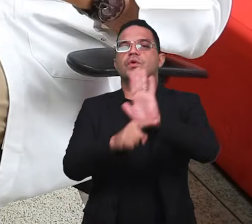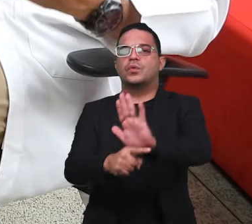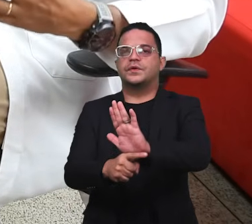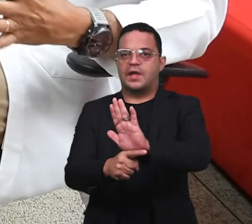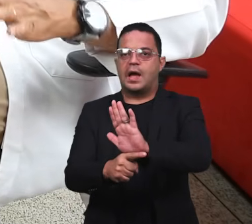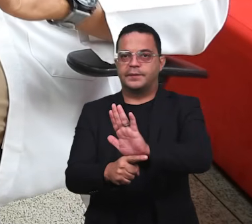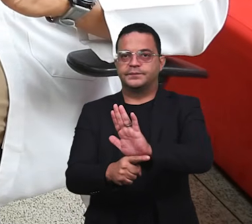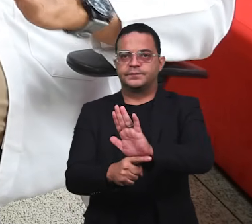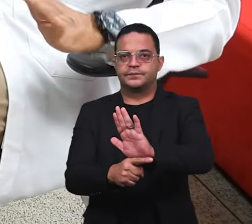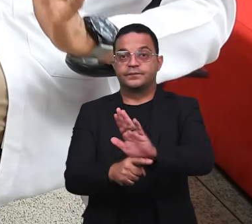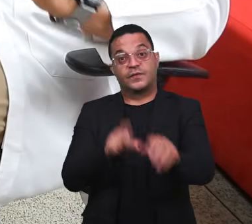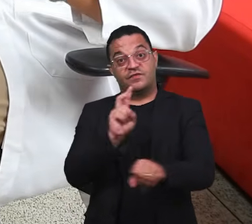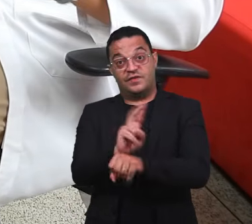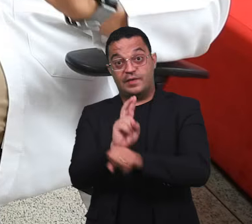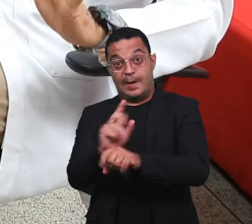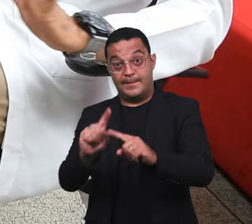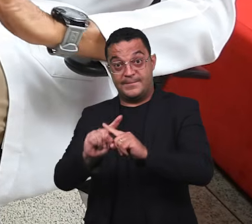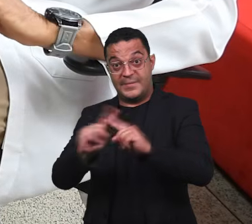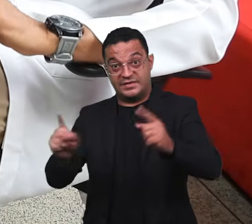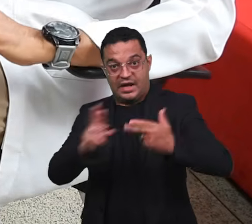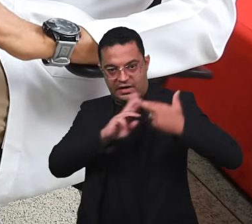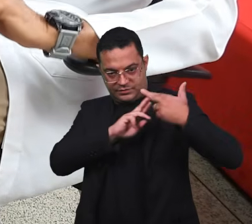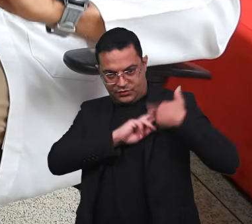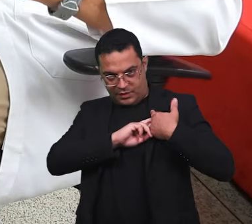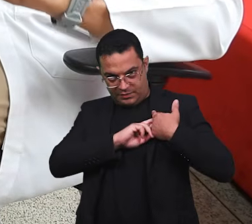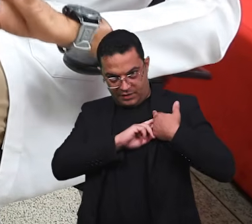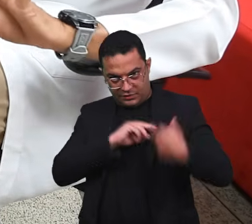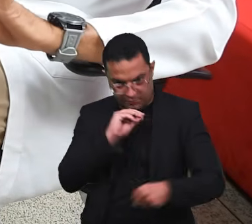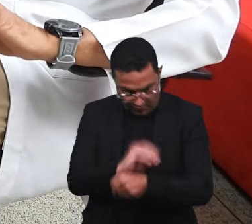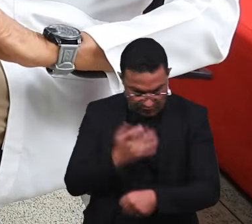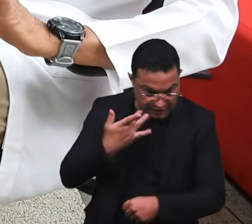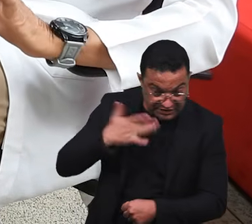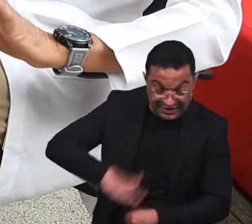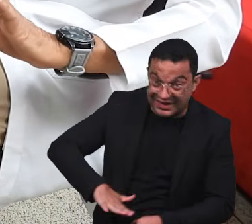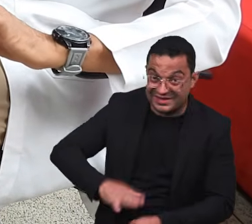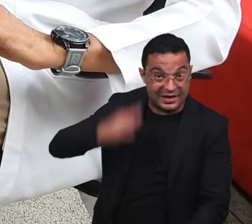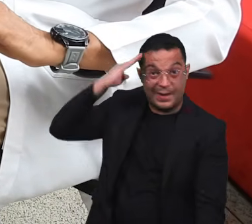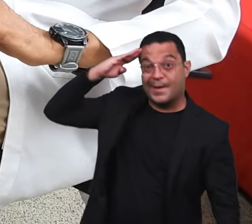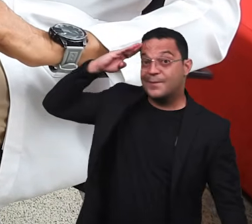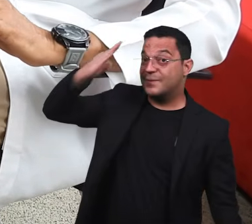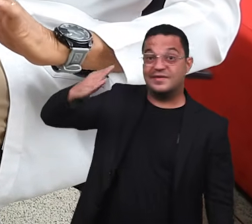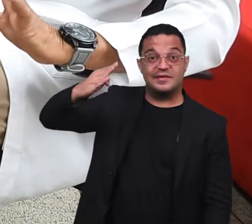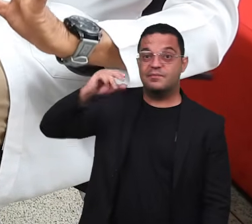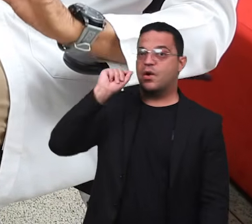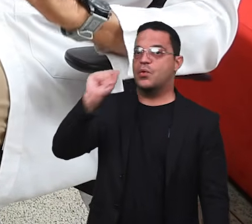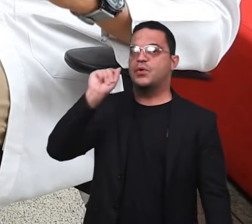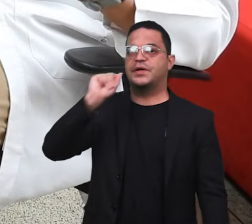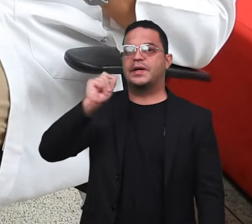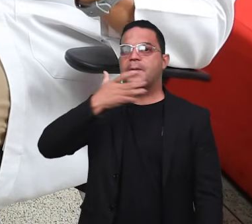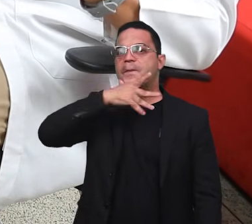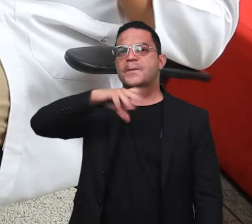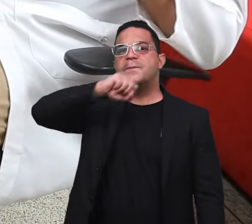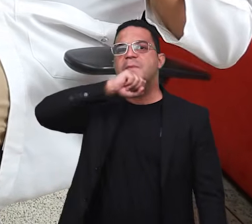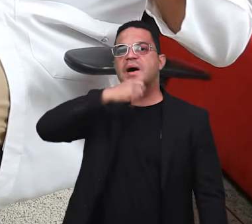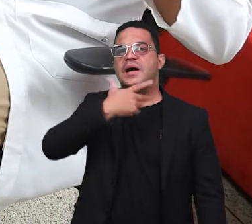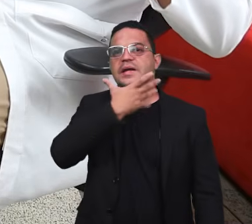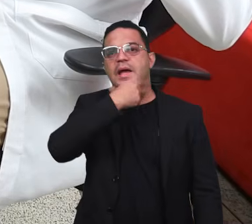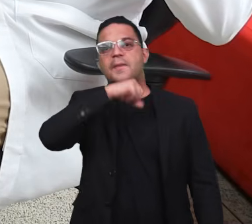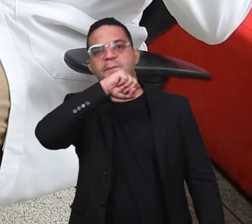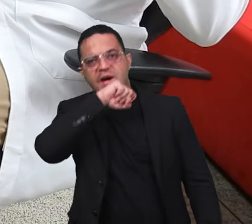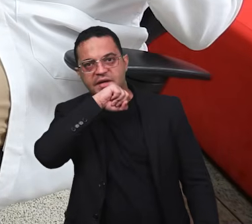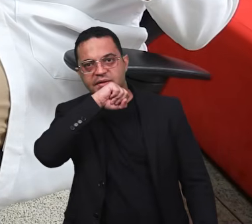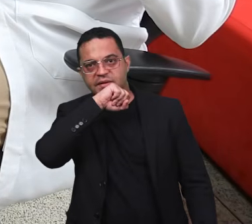um trabalho lúdico, maravilhoso, tudo orientado pelo Senhor, está tudo perfeito. Mas os pais, eles não podem achar que o Manaim é um